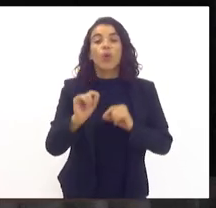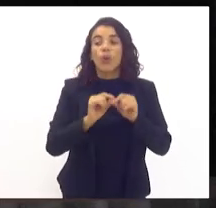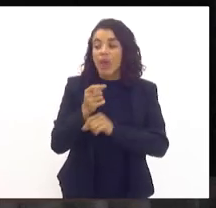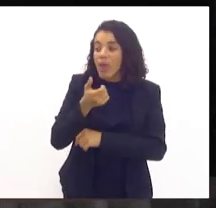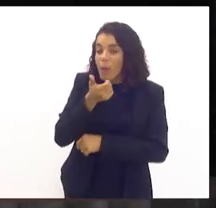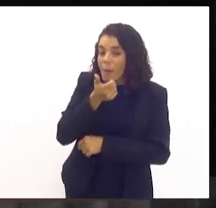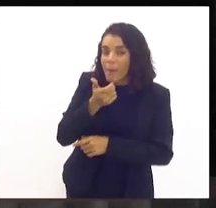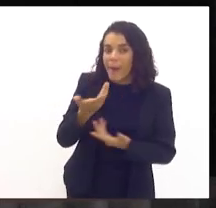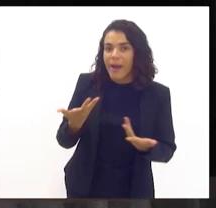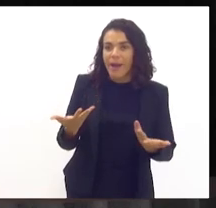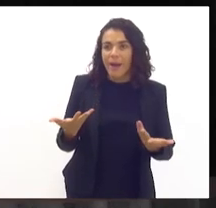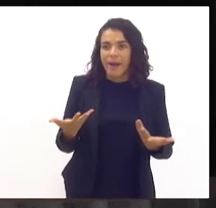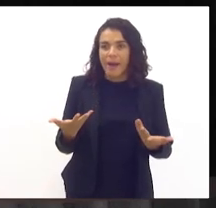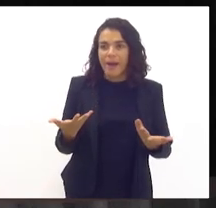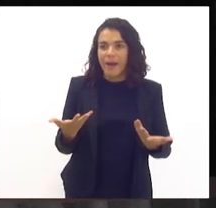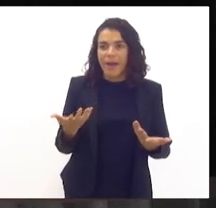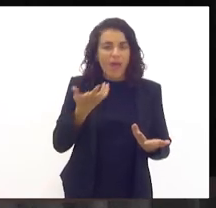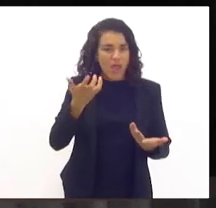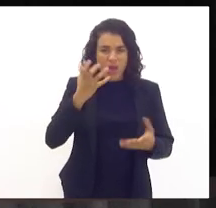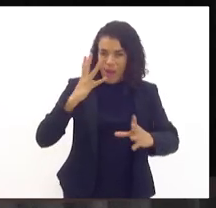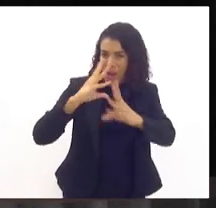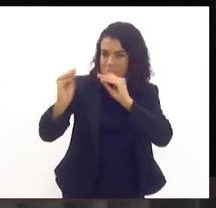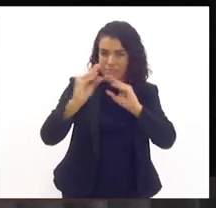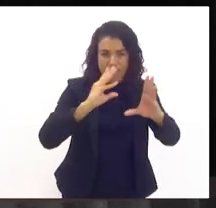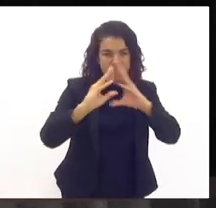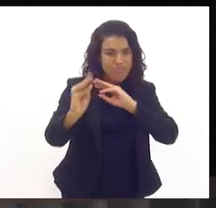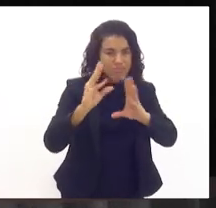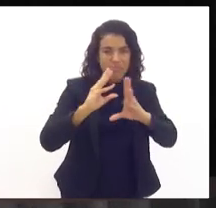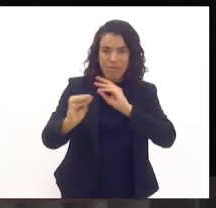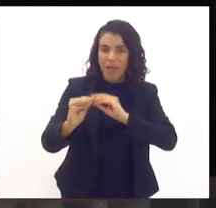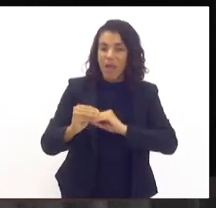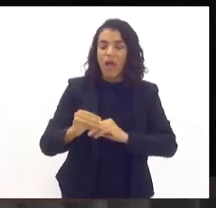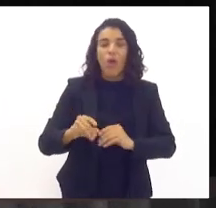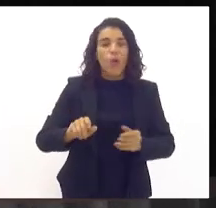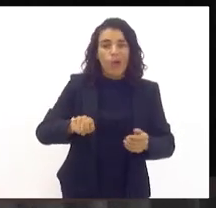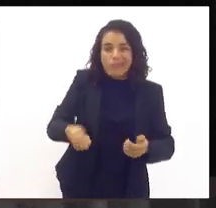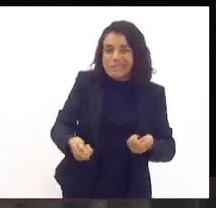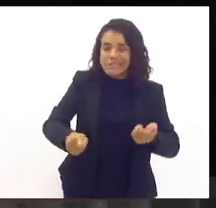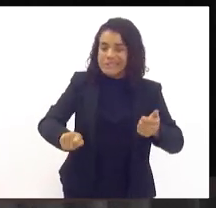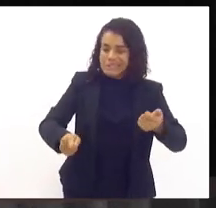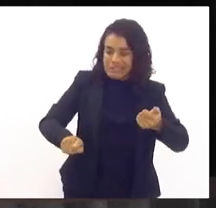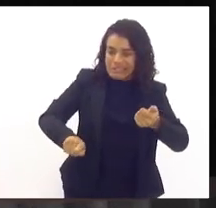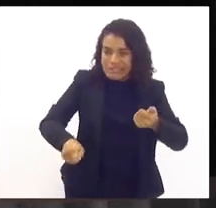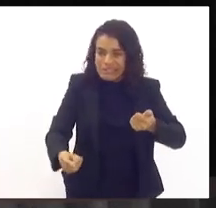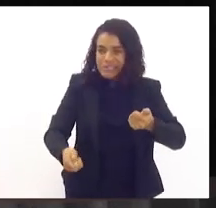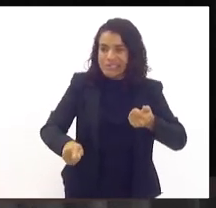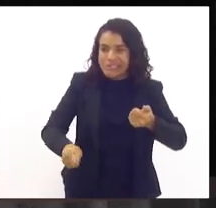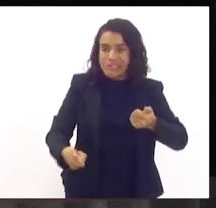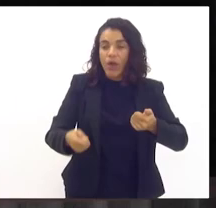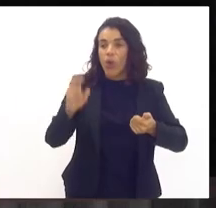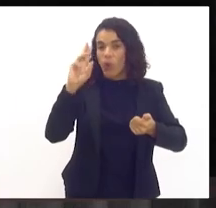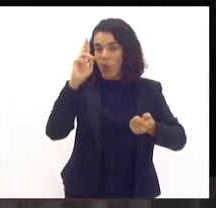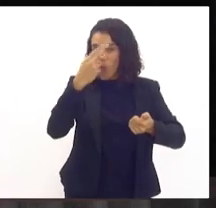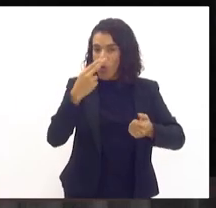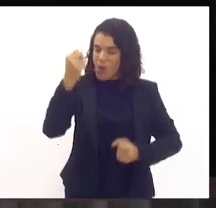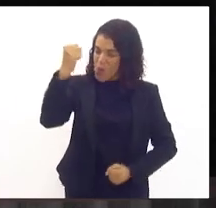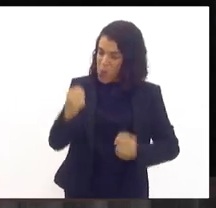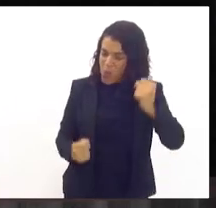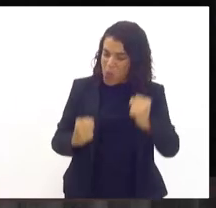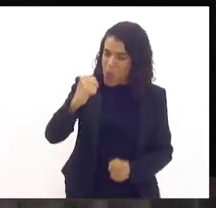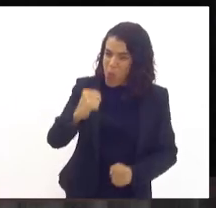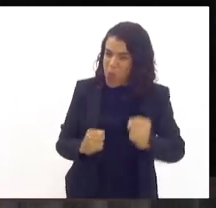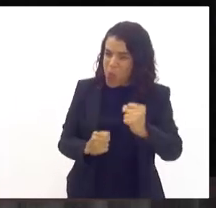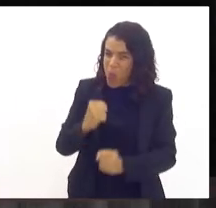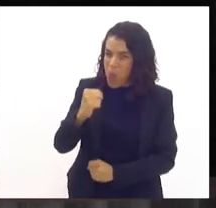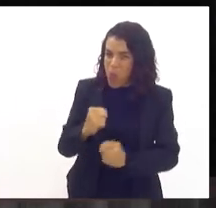falo? Eu quero ir embora. E aquela confusão toda, o carro não pegava. Aí estava passando Uber, aí eu corri para pegar